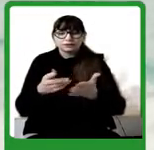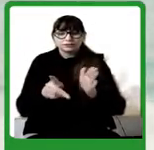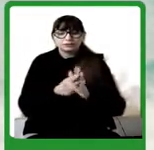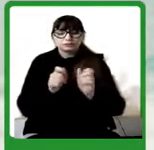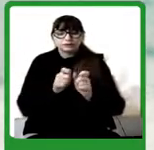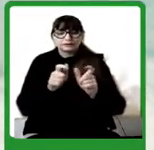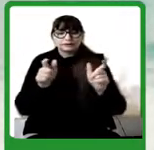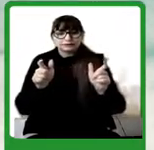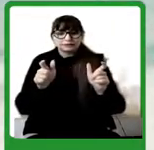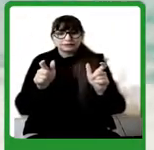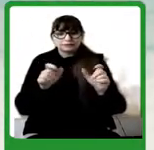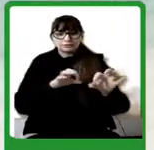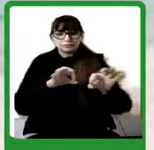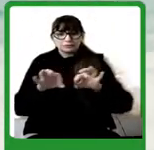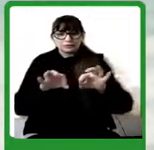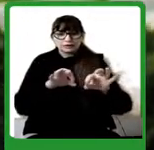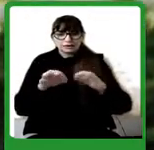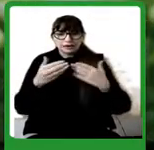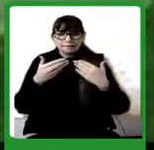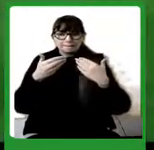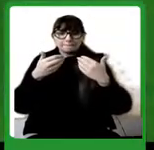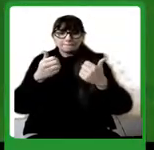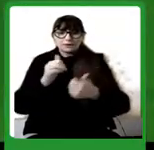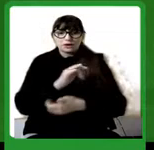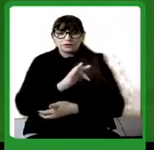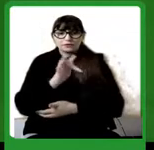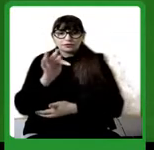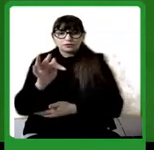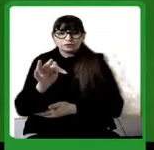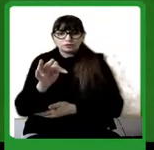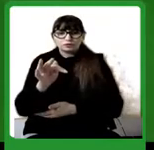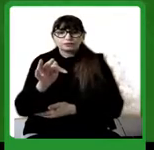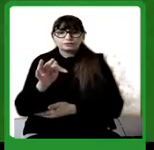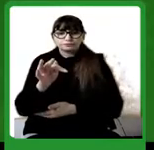para planejar melhor o nosso futuro. Segundo...